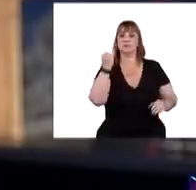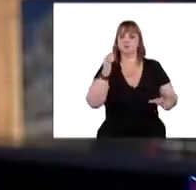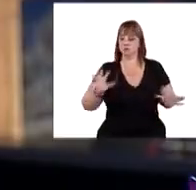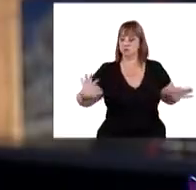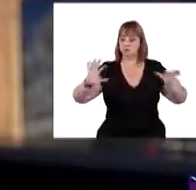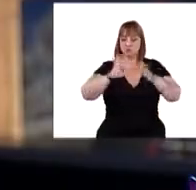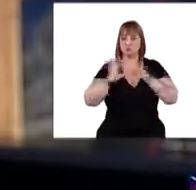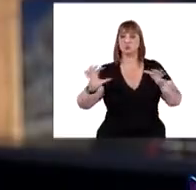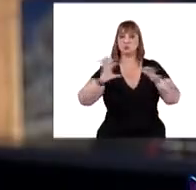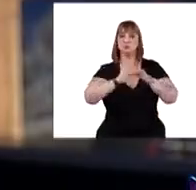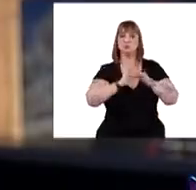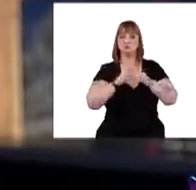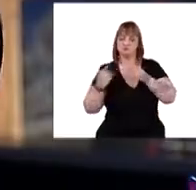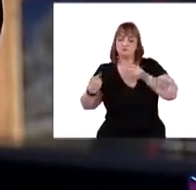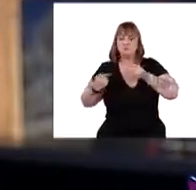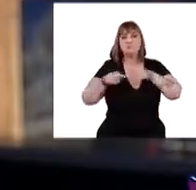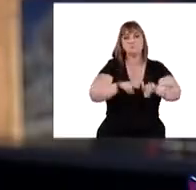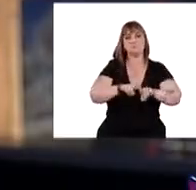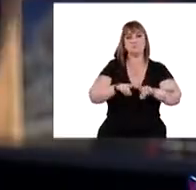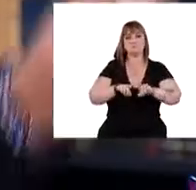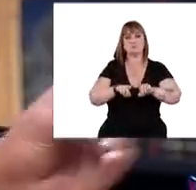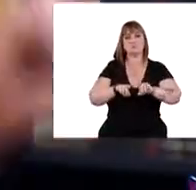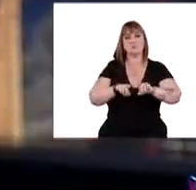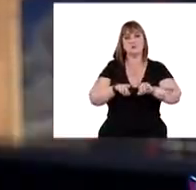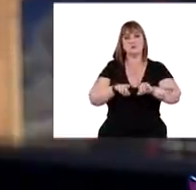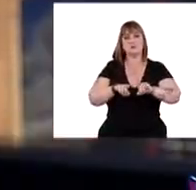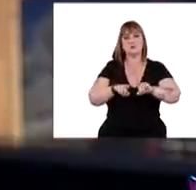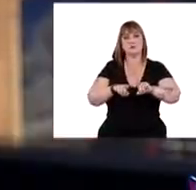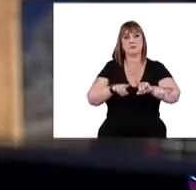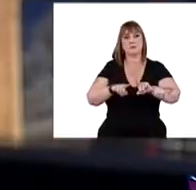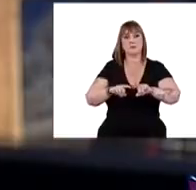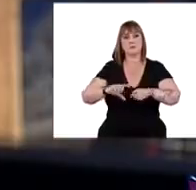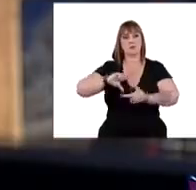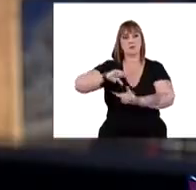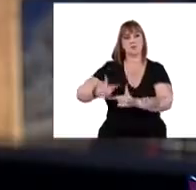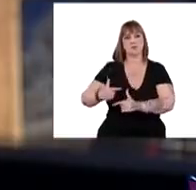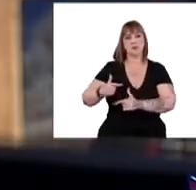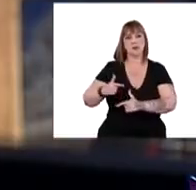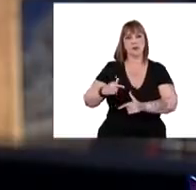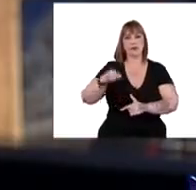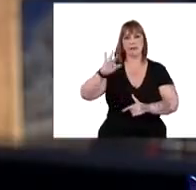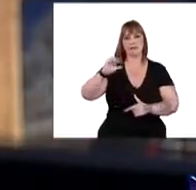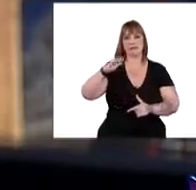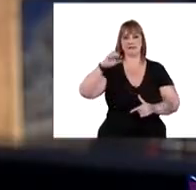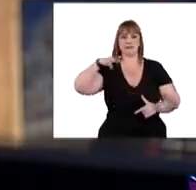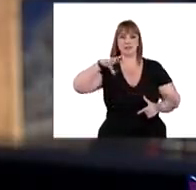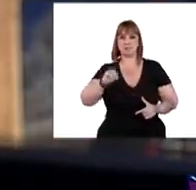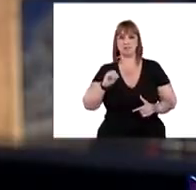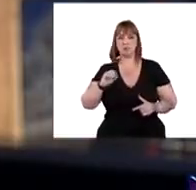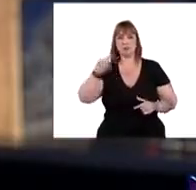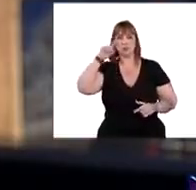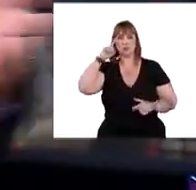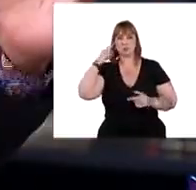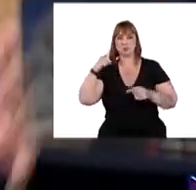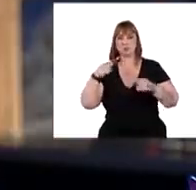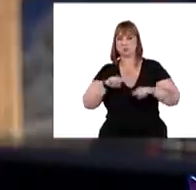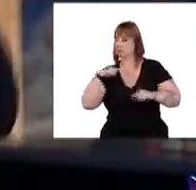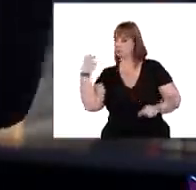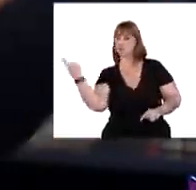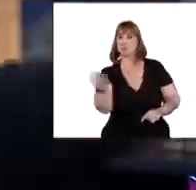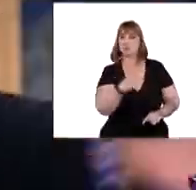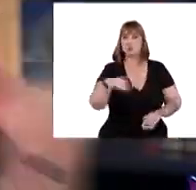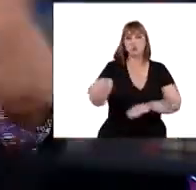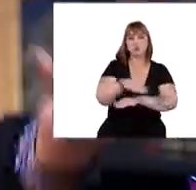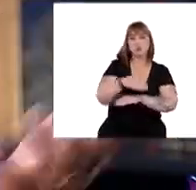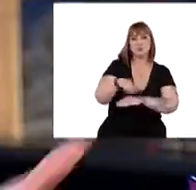juntar para combater o conservadorismo, o fascismo, que está aí cada dia se colocando contra nós nas ruas,